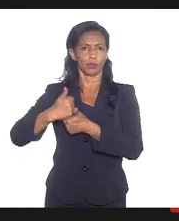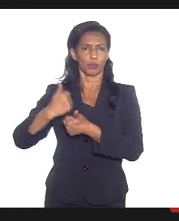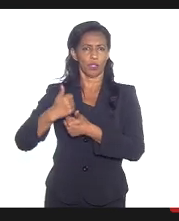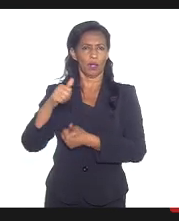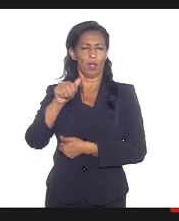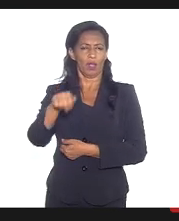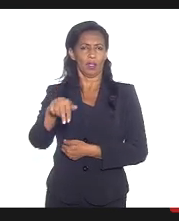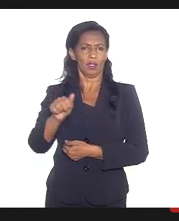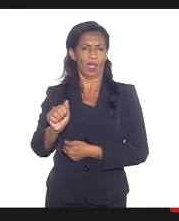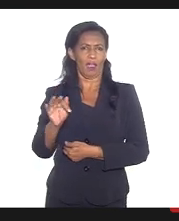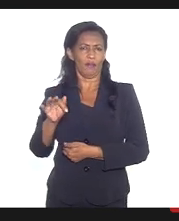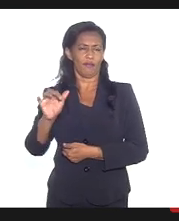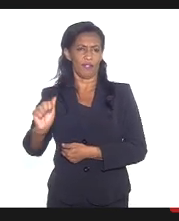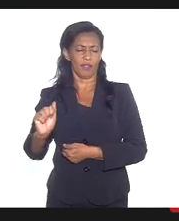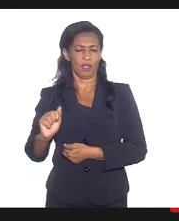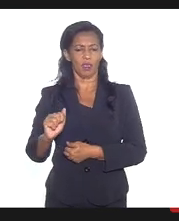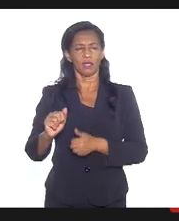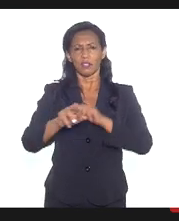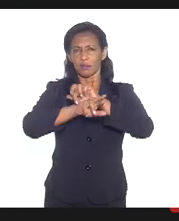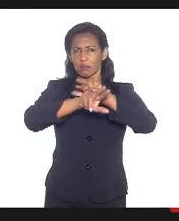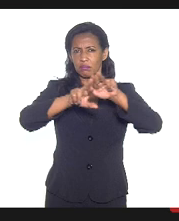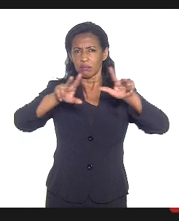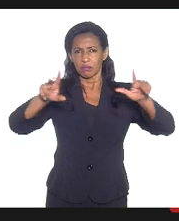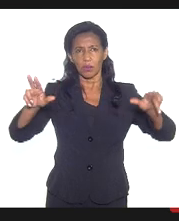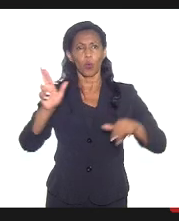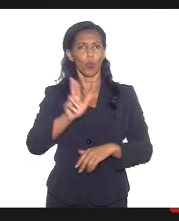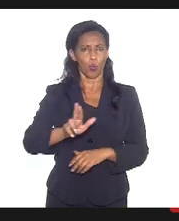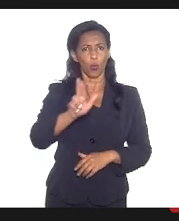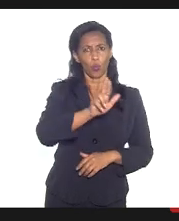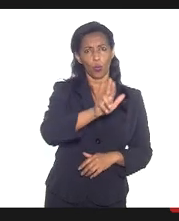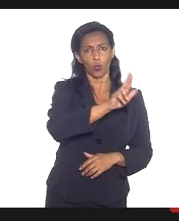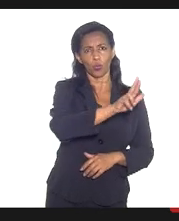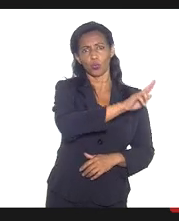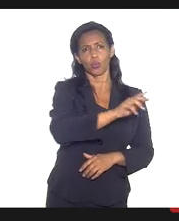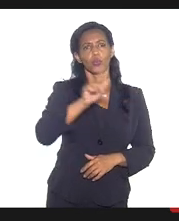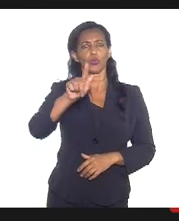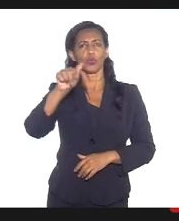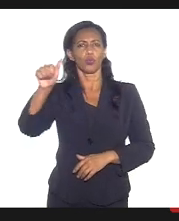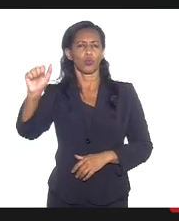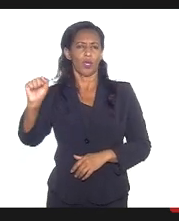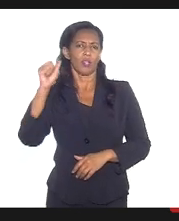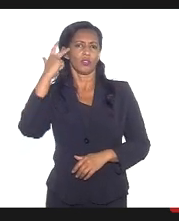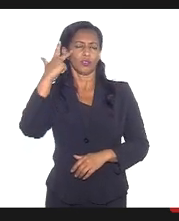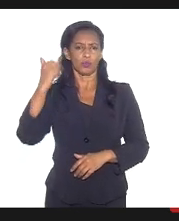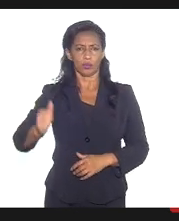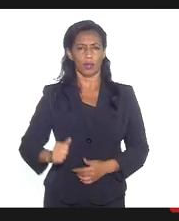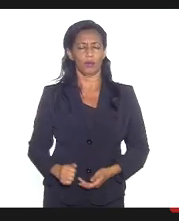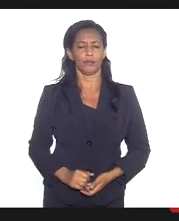nafta. Então, assim, são muitas as utilizações que eu posso ter para o gás natural.